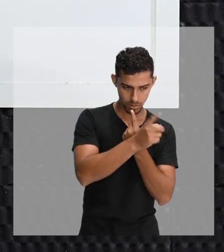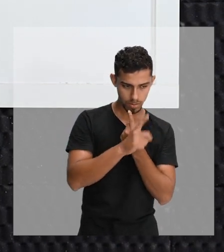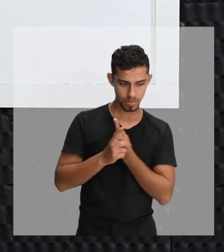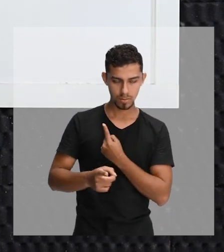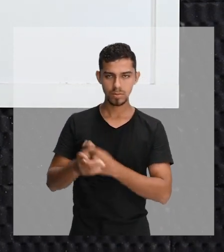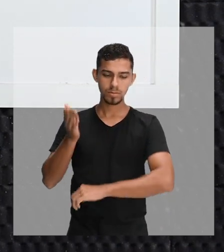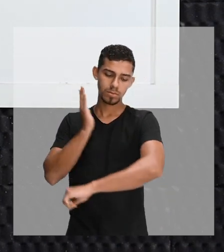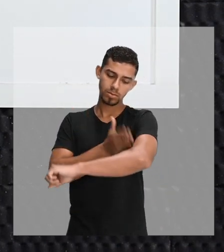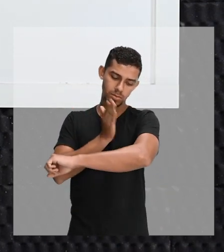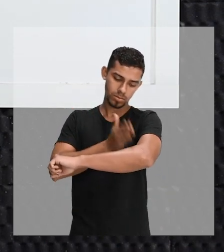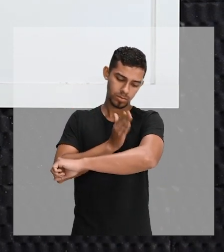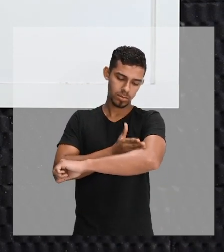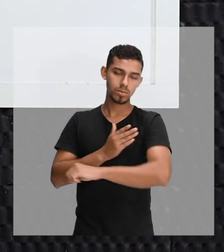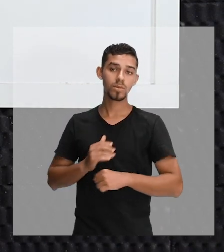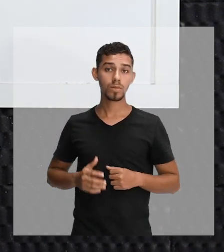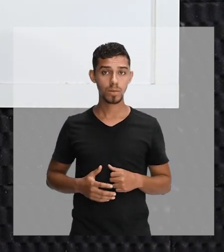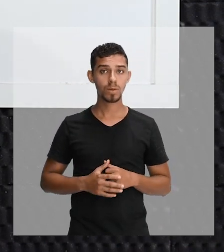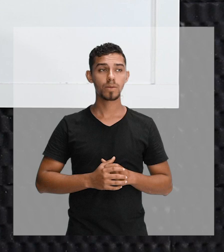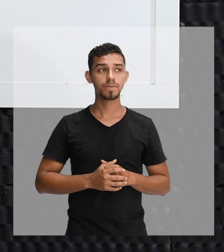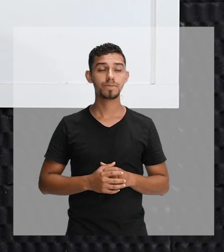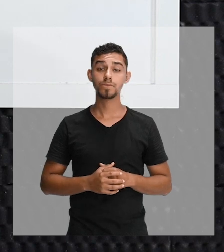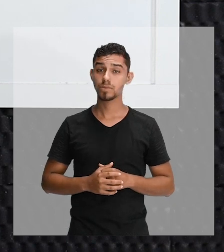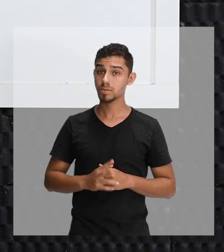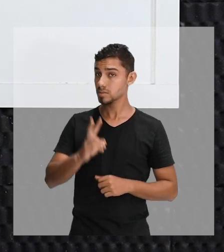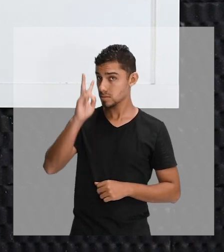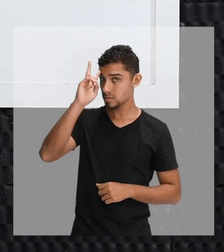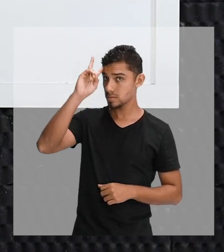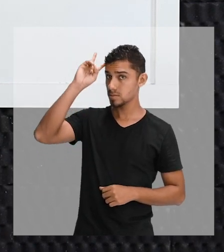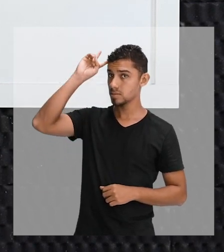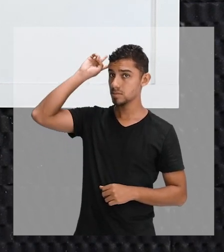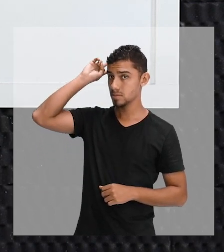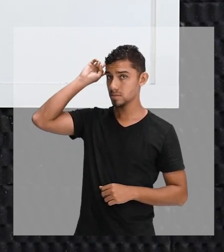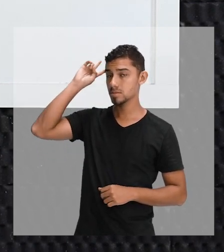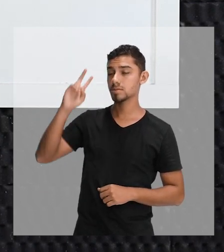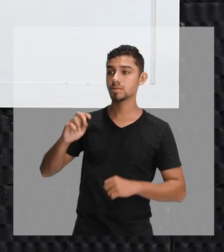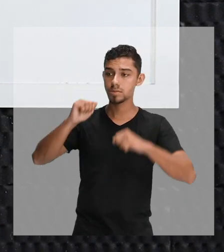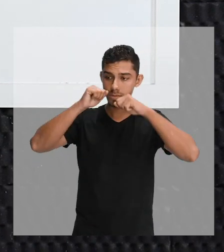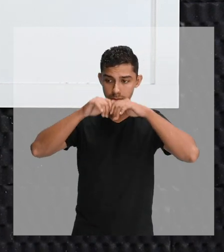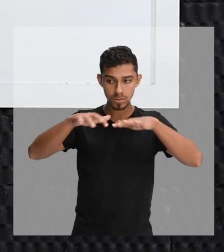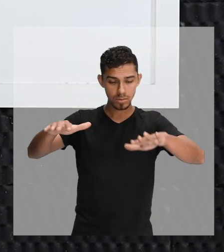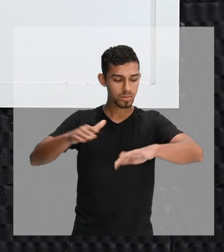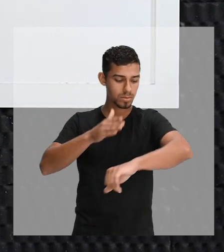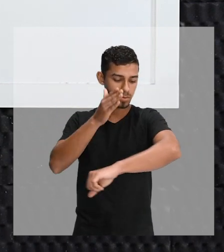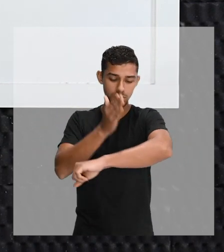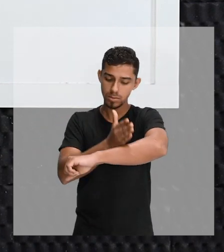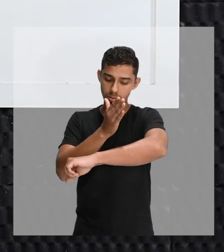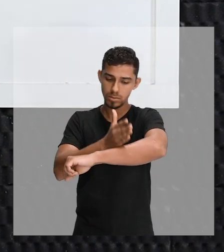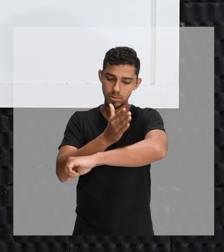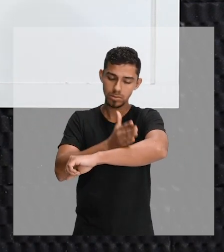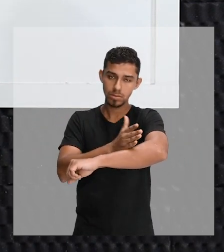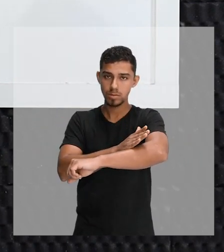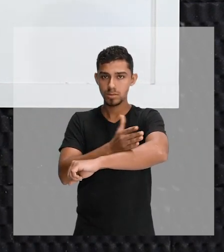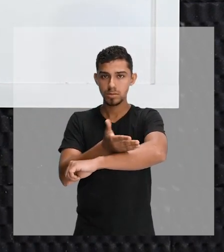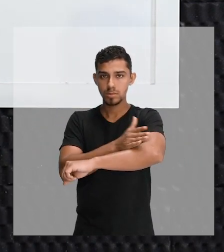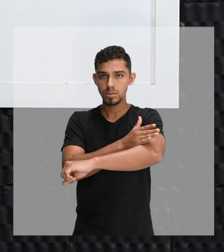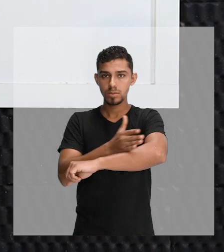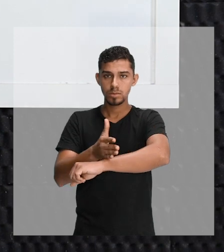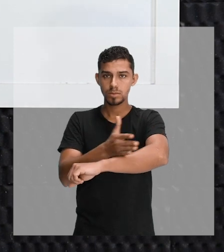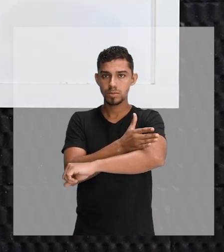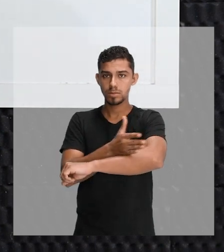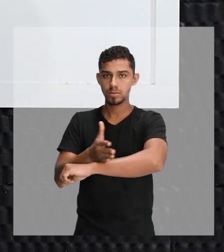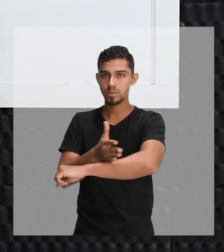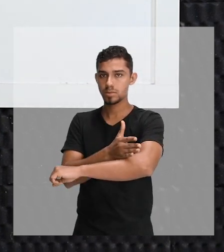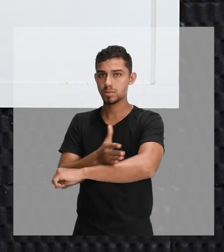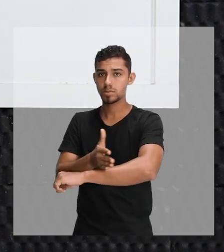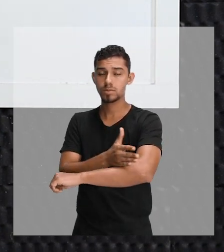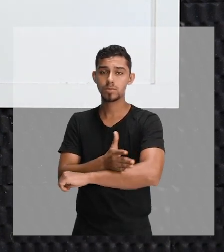na antiguidade. Preste atenção que os vestibulares também já trouxeram uma visão medieval. Olha só, e aí o professor André está preocupado com isso